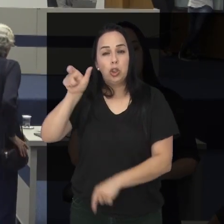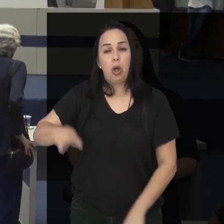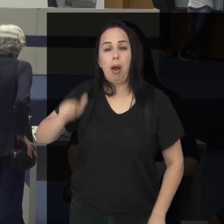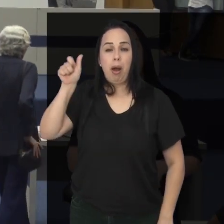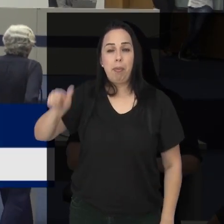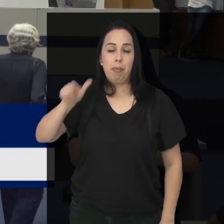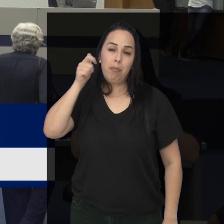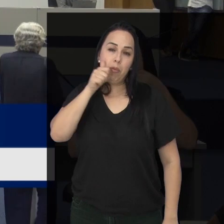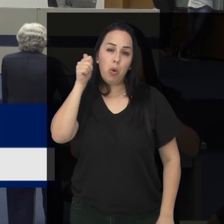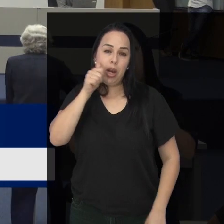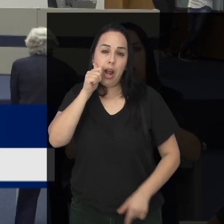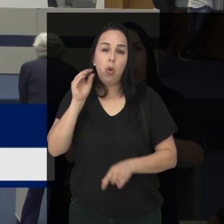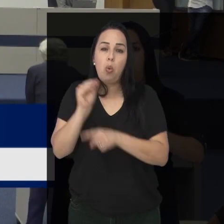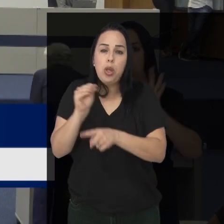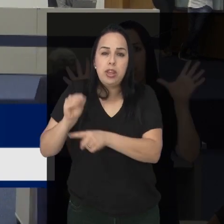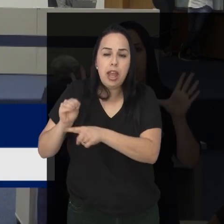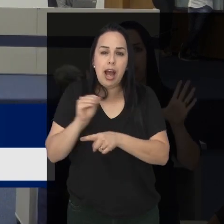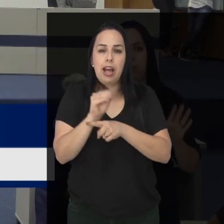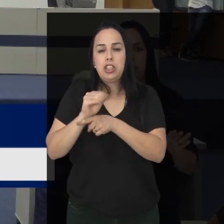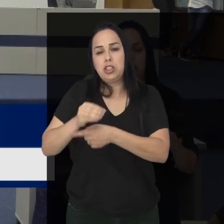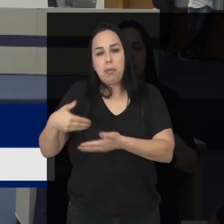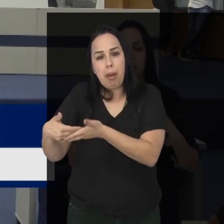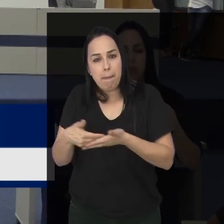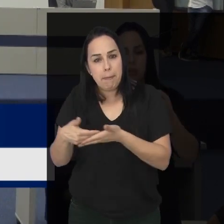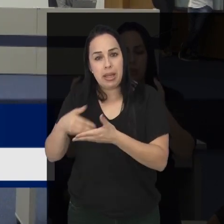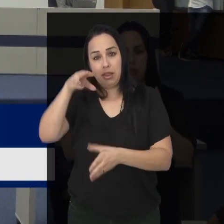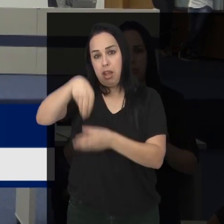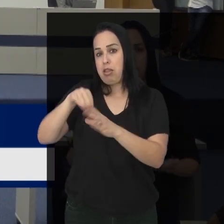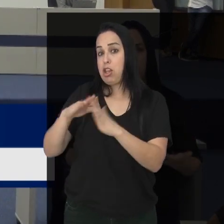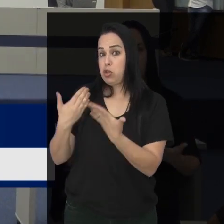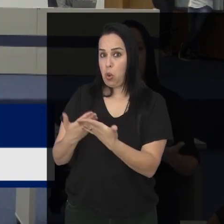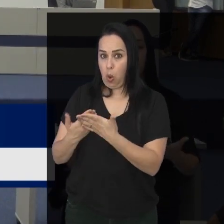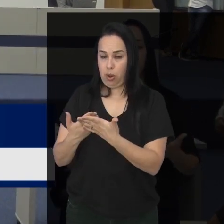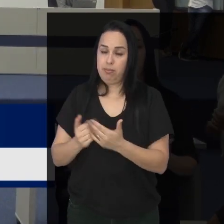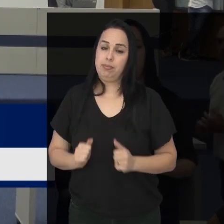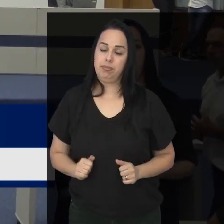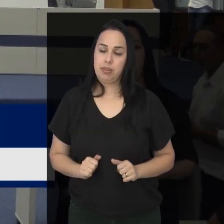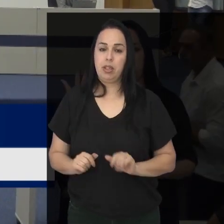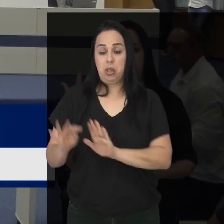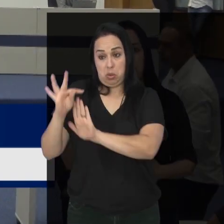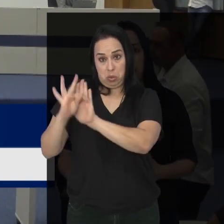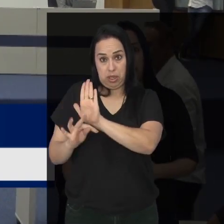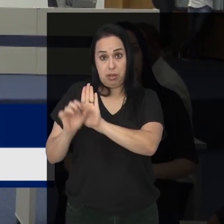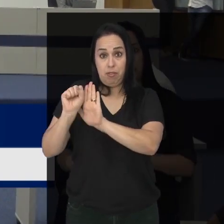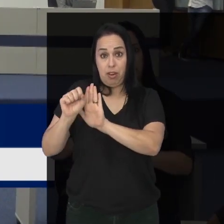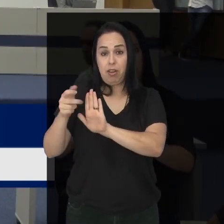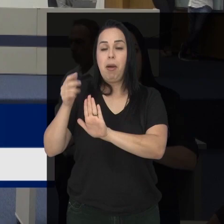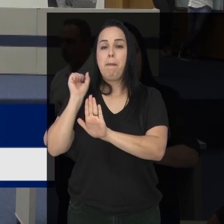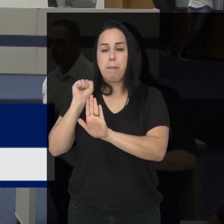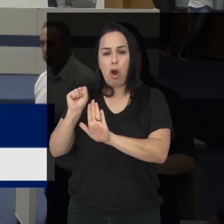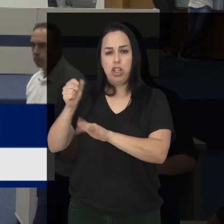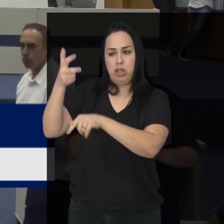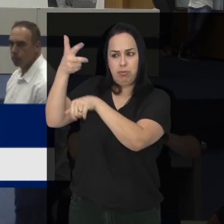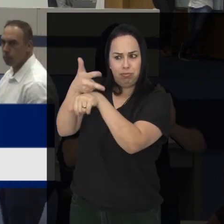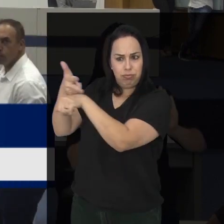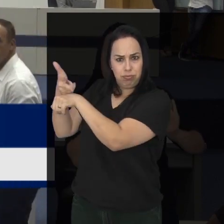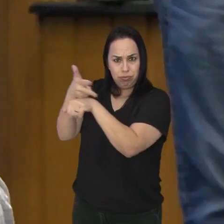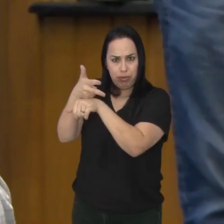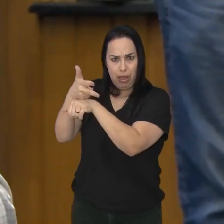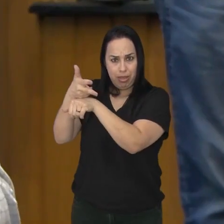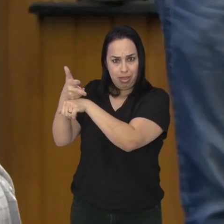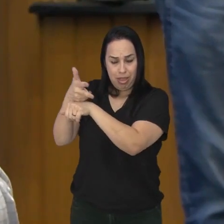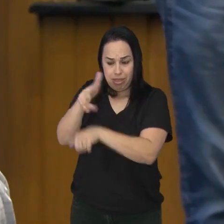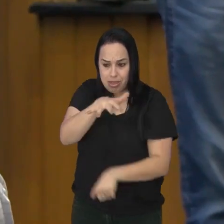e crianças atendidos nas creches, escolas e abrigos da cidade. O texto ainda autorizava a instalação de câmeras de monitoramento